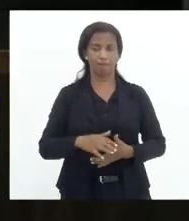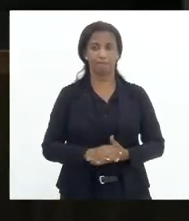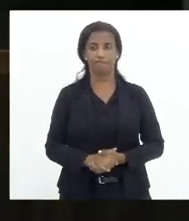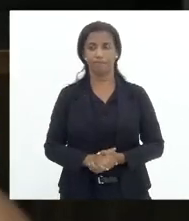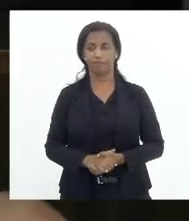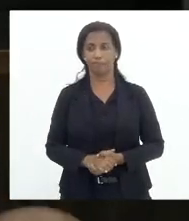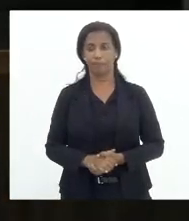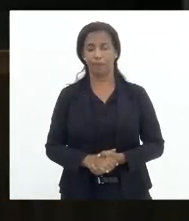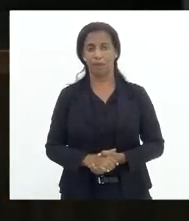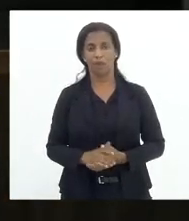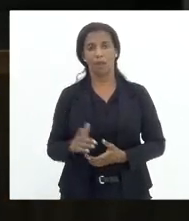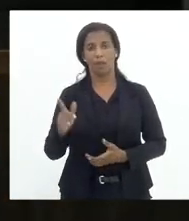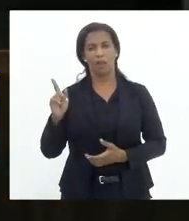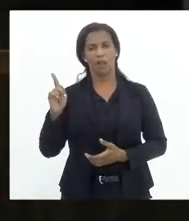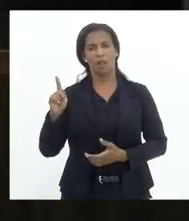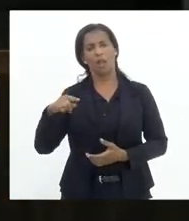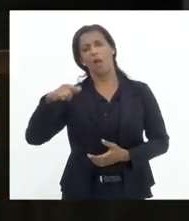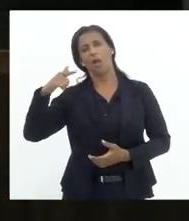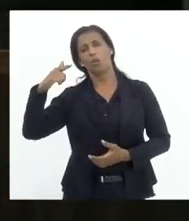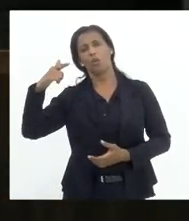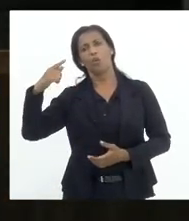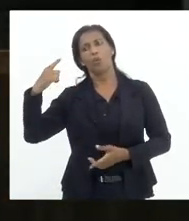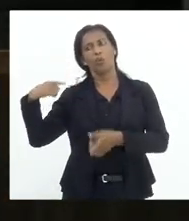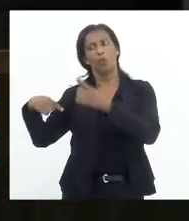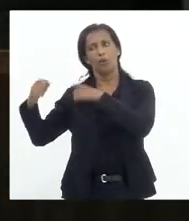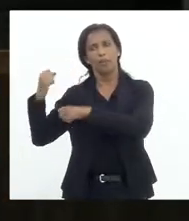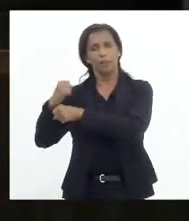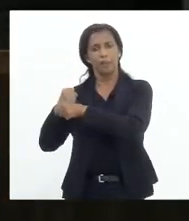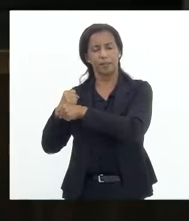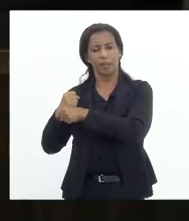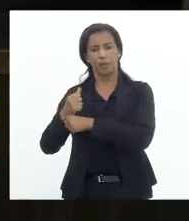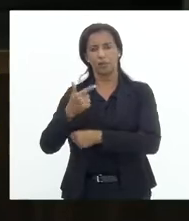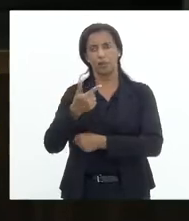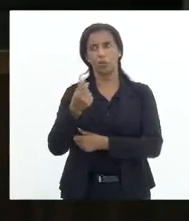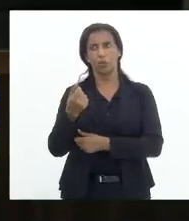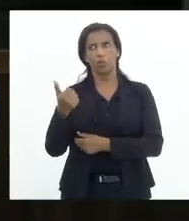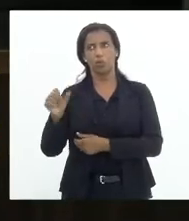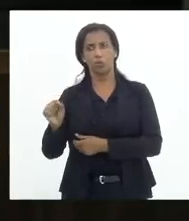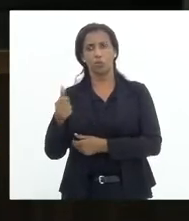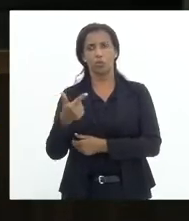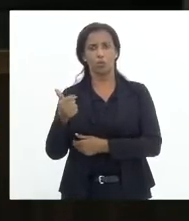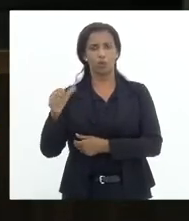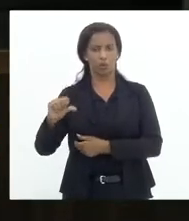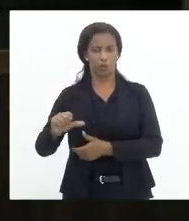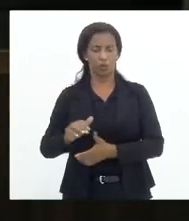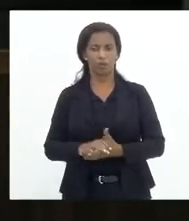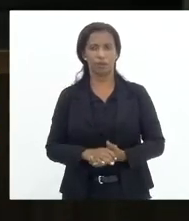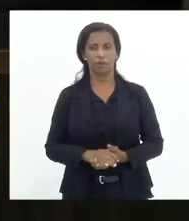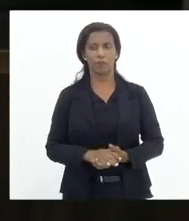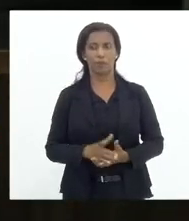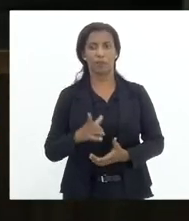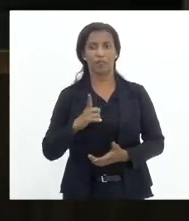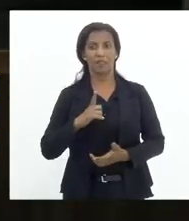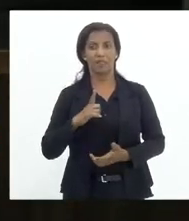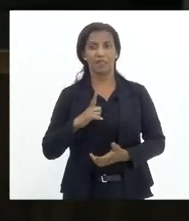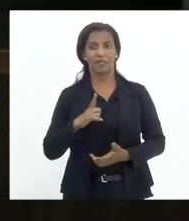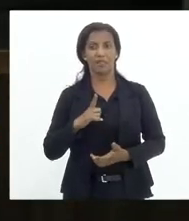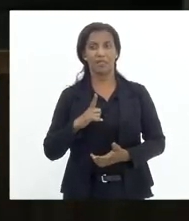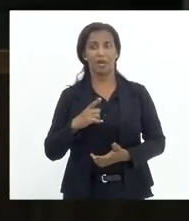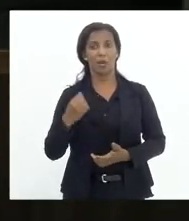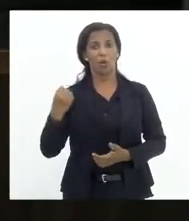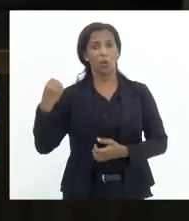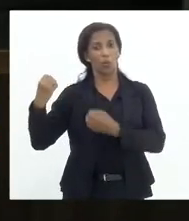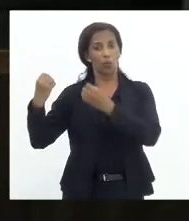realizamos lá até o anno de 18 início de 19 Salvo engano tinha um curso de